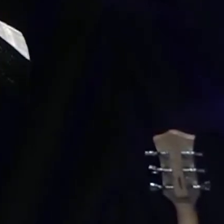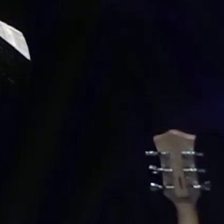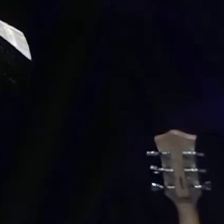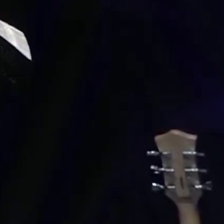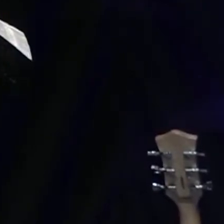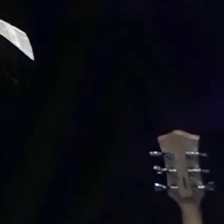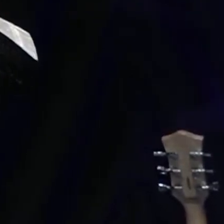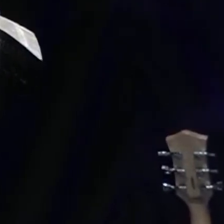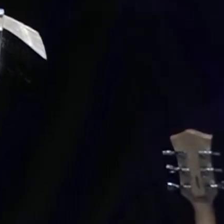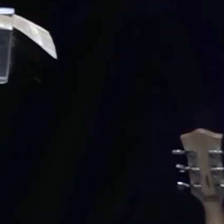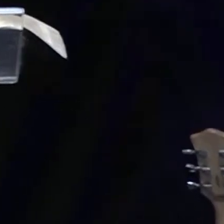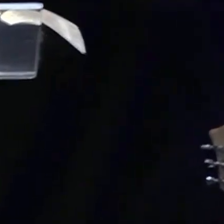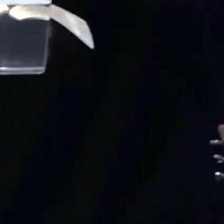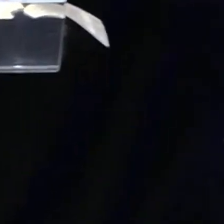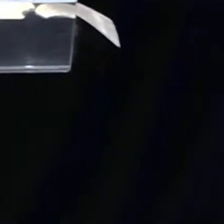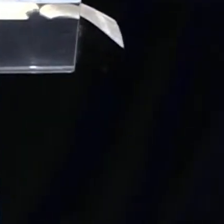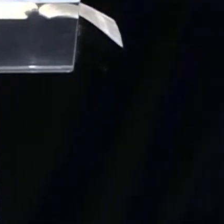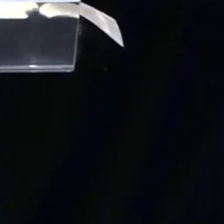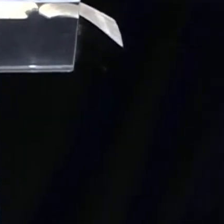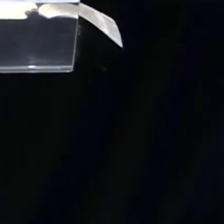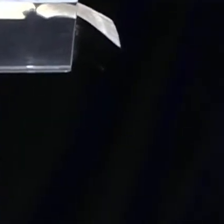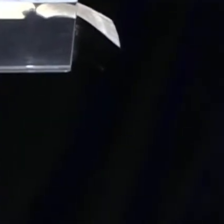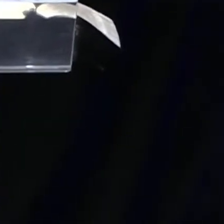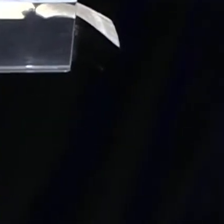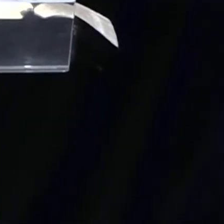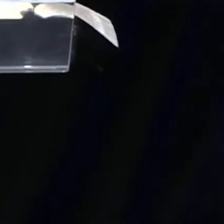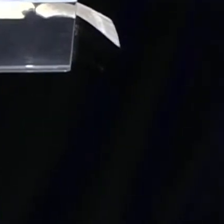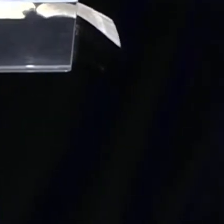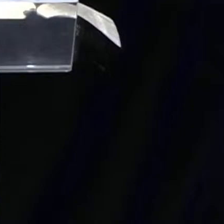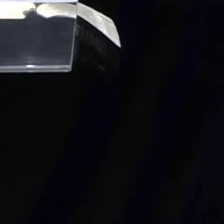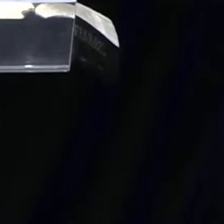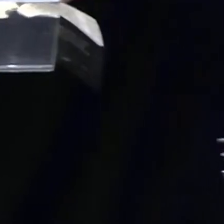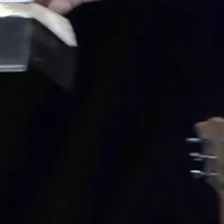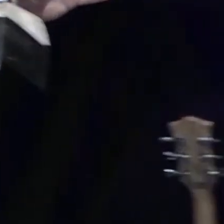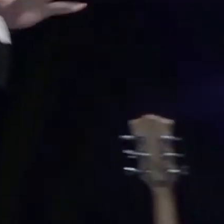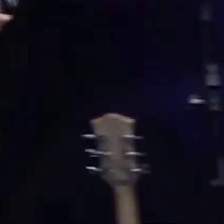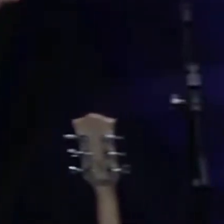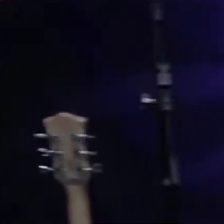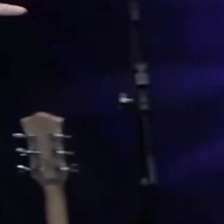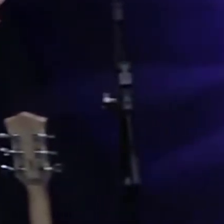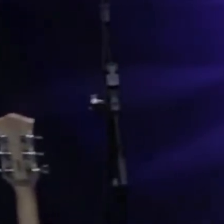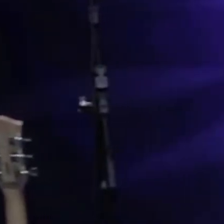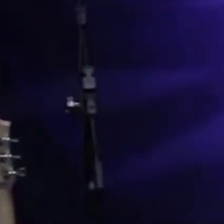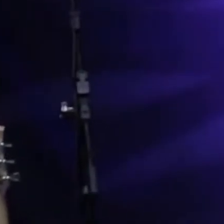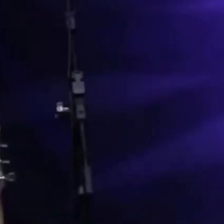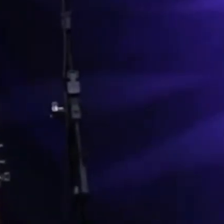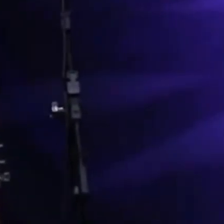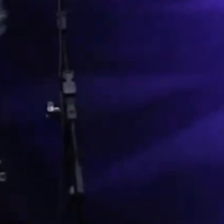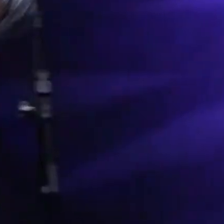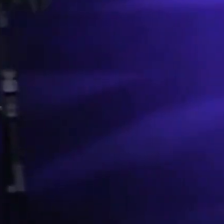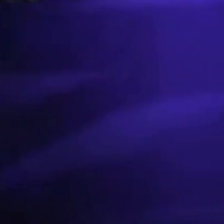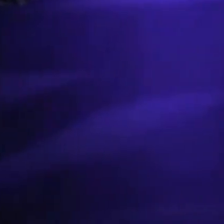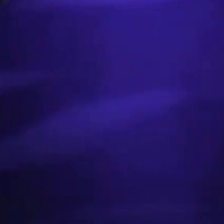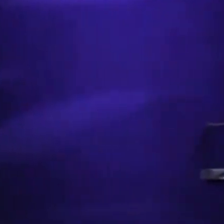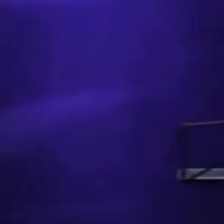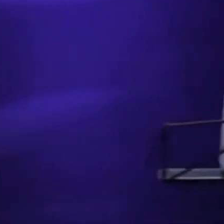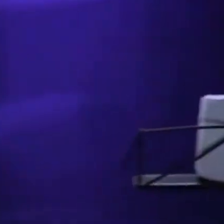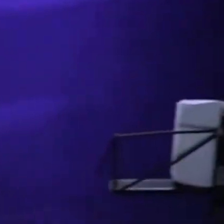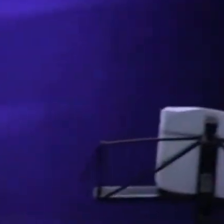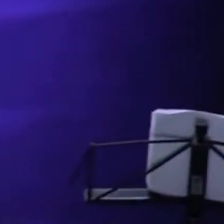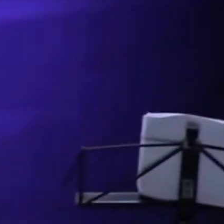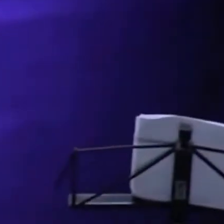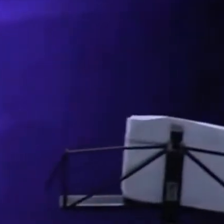um texto do livro de Eclesiastes. Você já deve ter lido algum texto do livro de